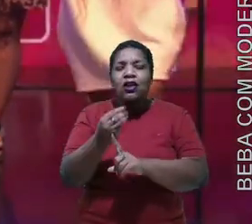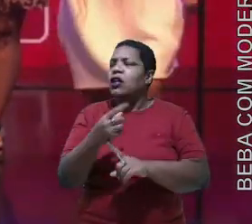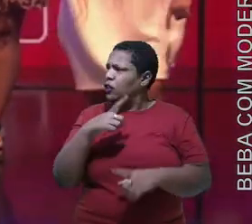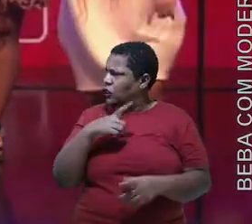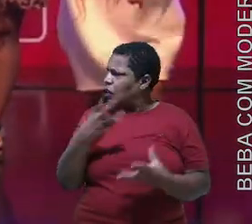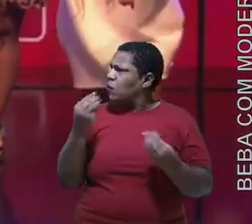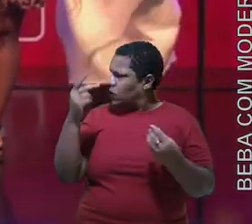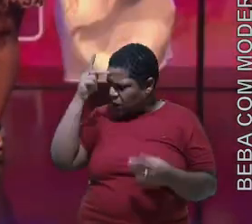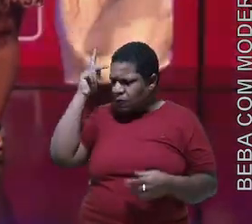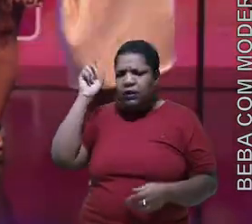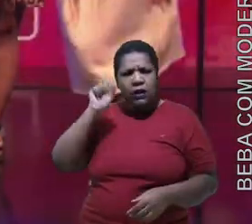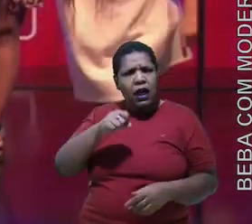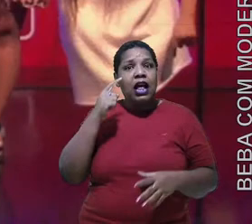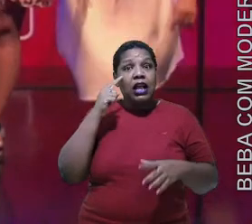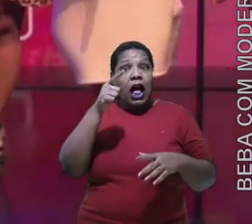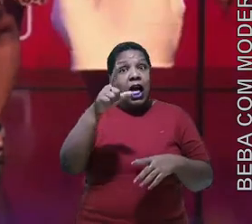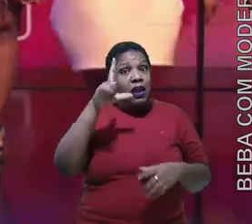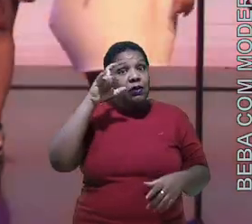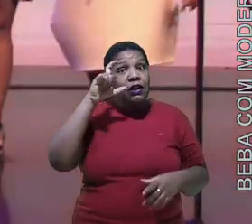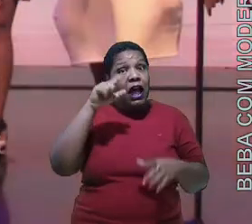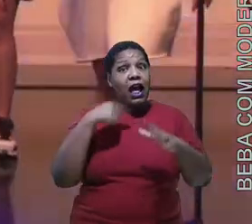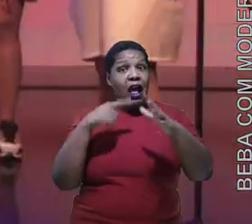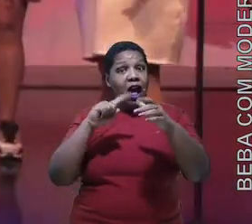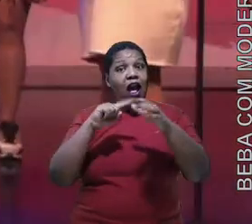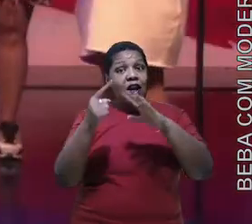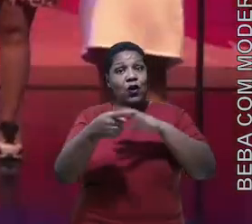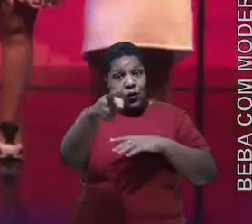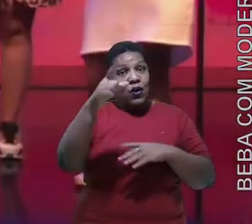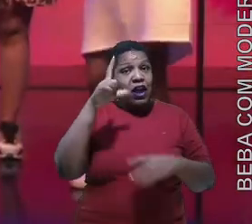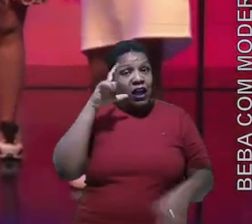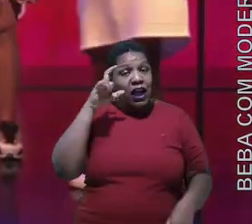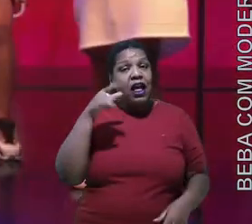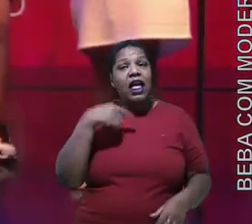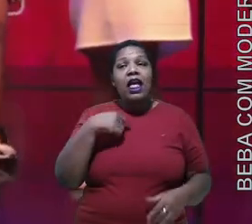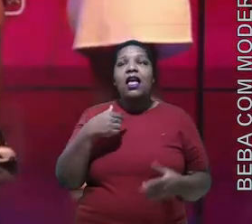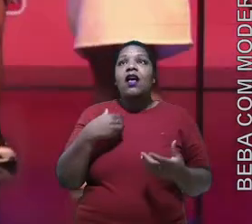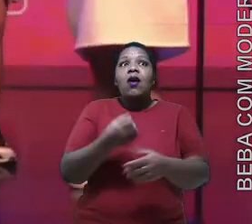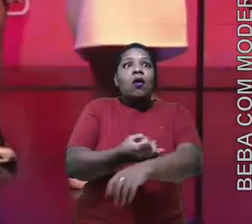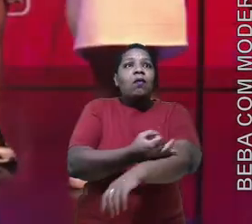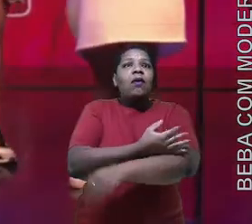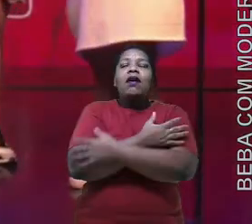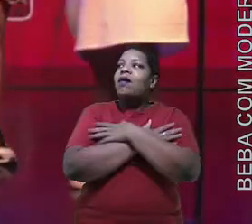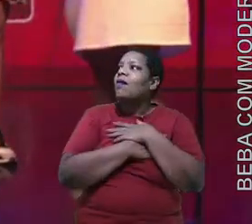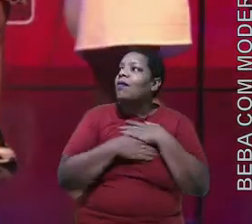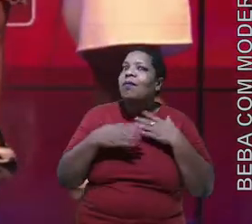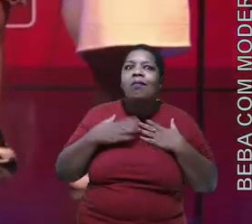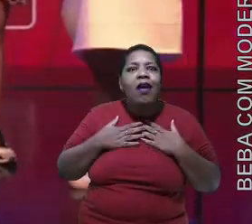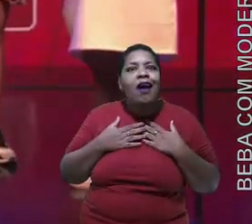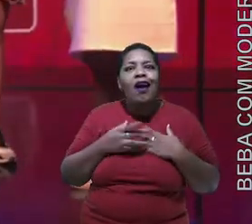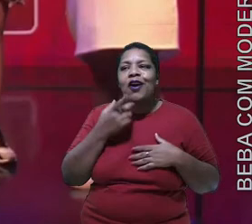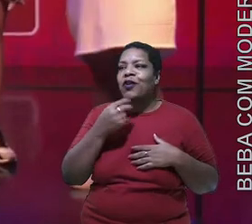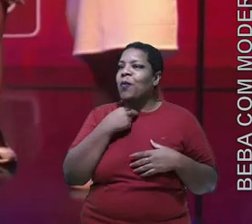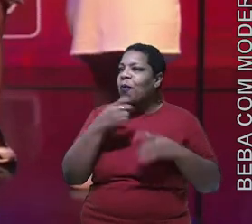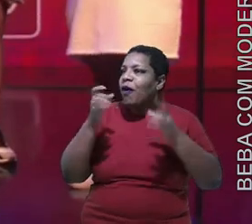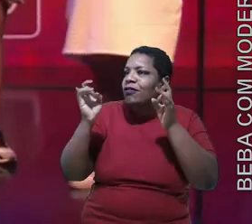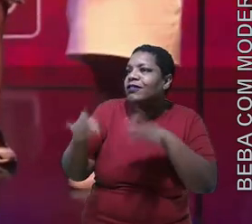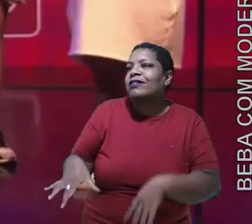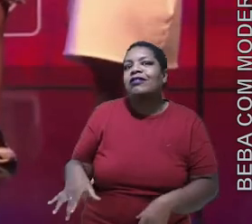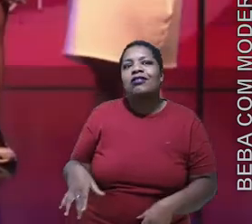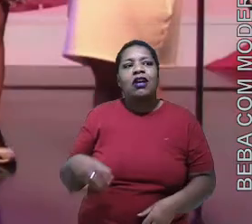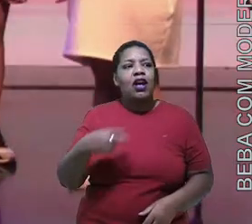Tem muita gente que você não merece ficar granulado E aí eu fiquei toda emocionada pensando no meu eu não sabe não dá para desistir não vou